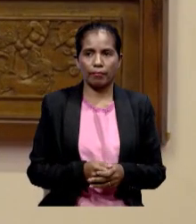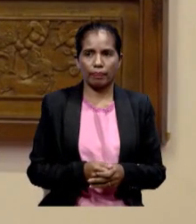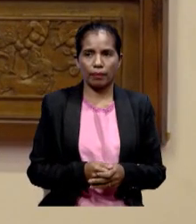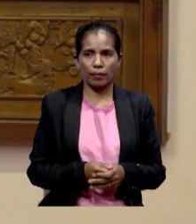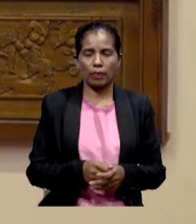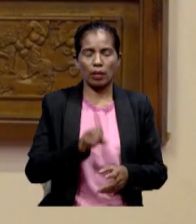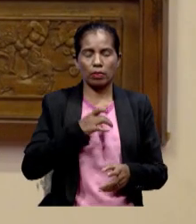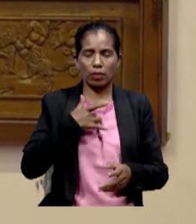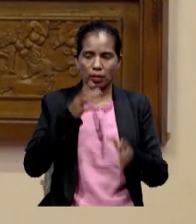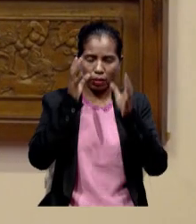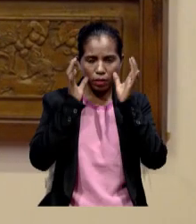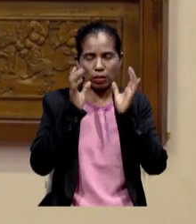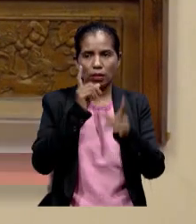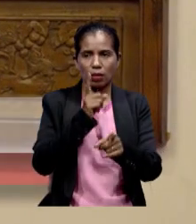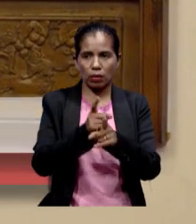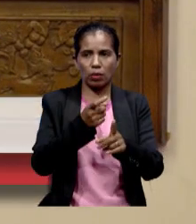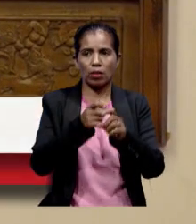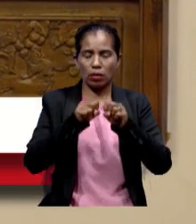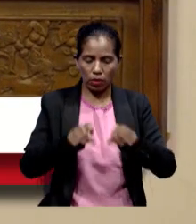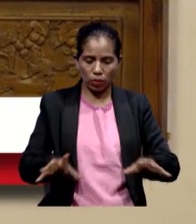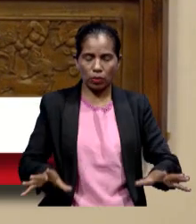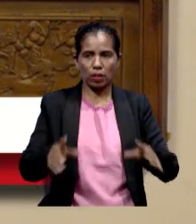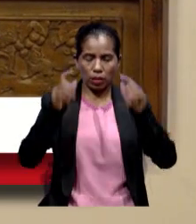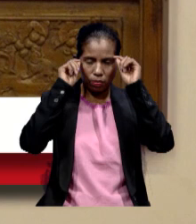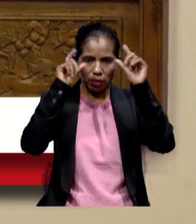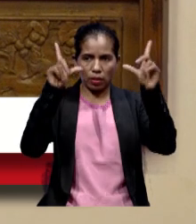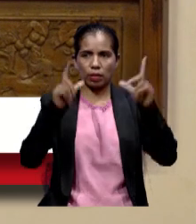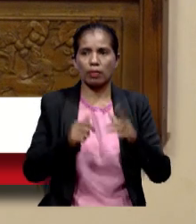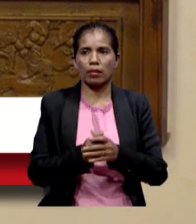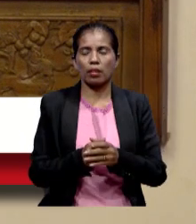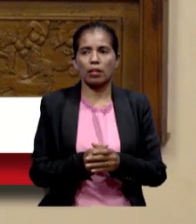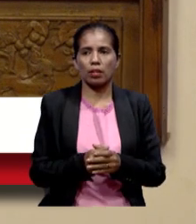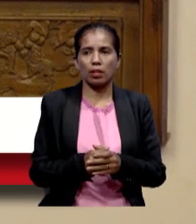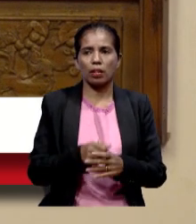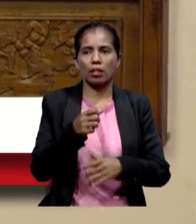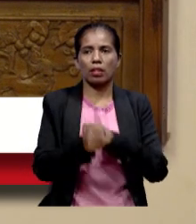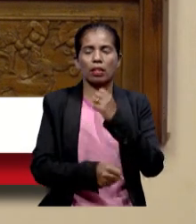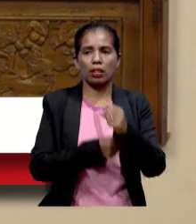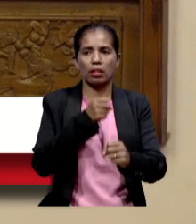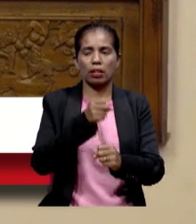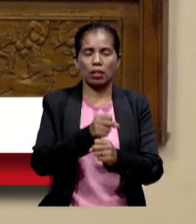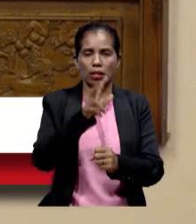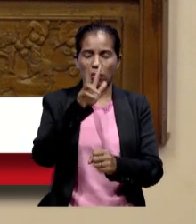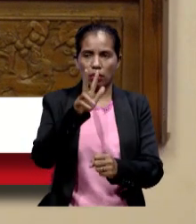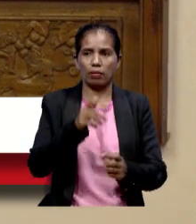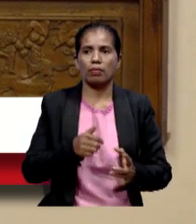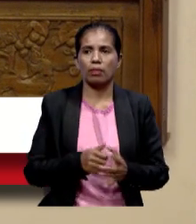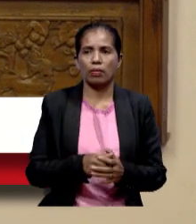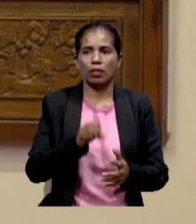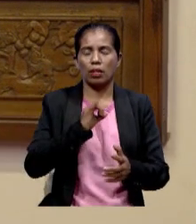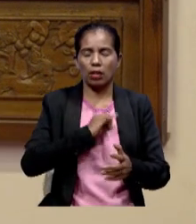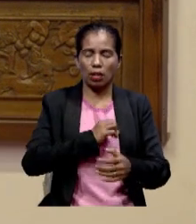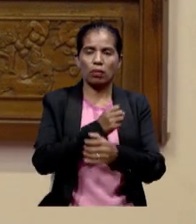deve russi Timor-Leste, Yutiha Tinan Tolu, ao